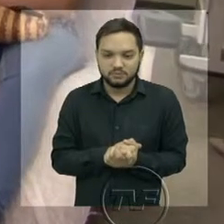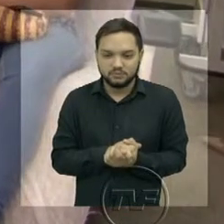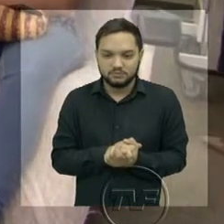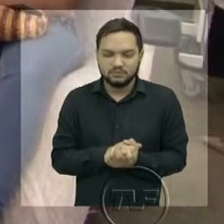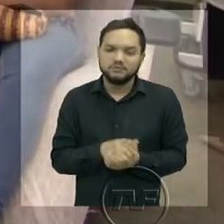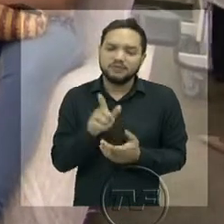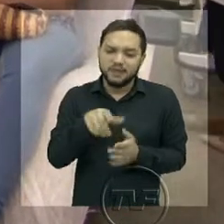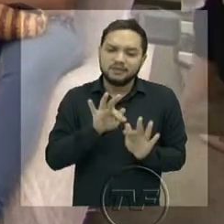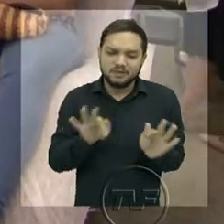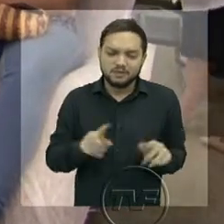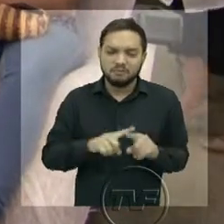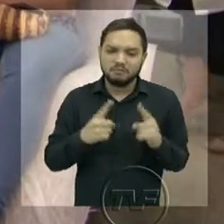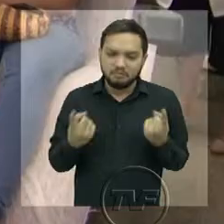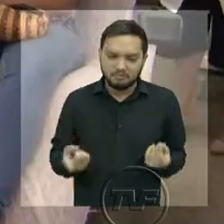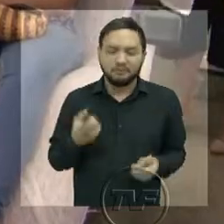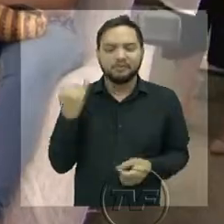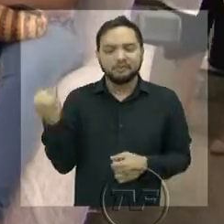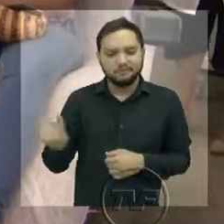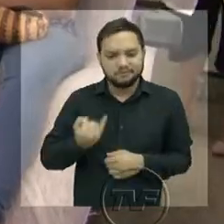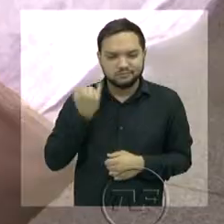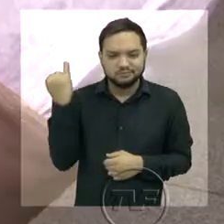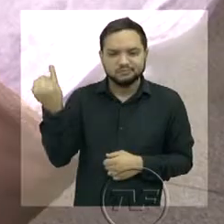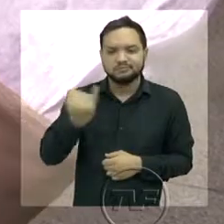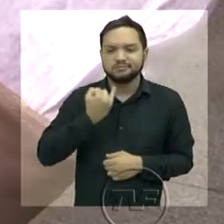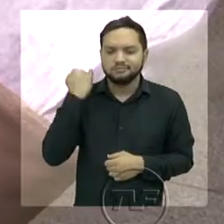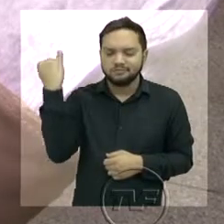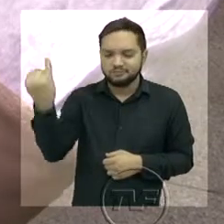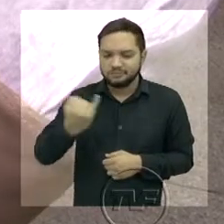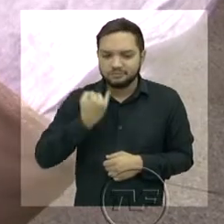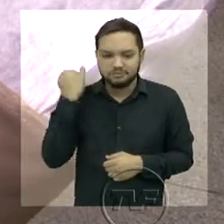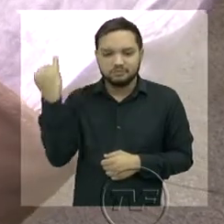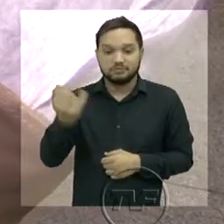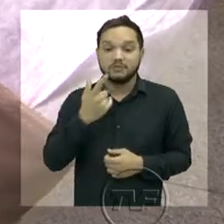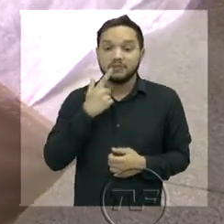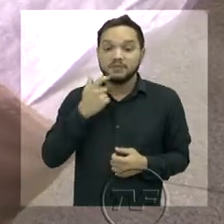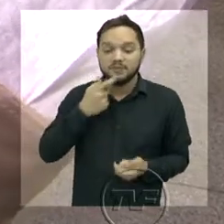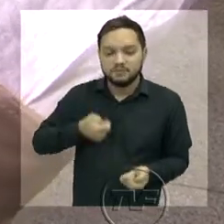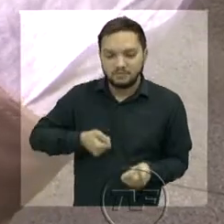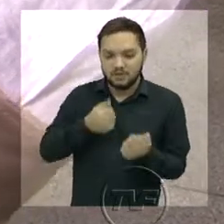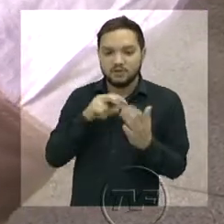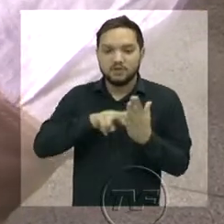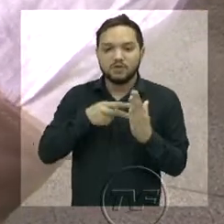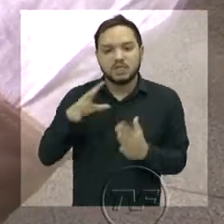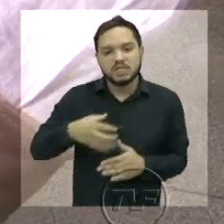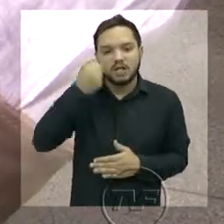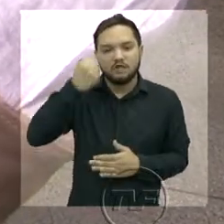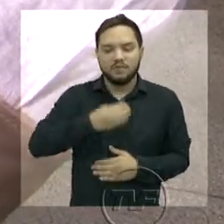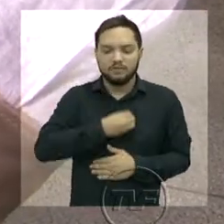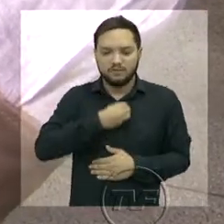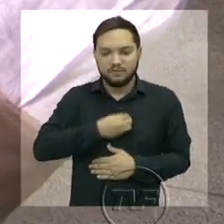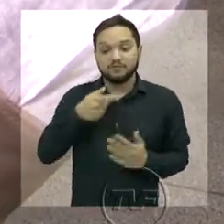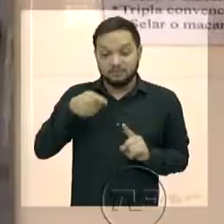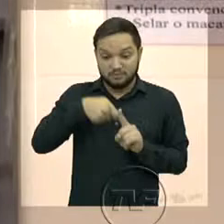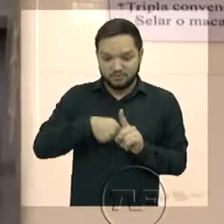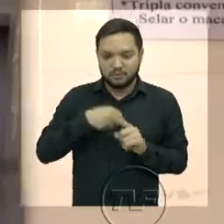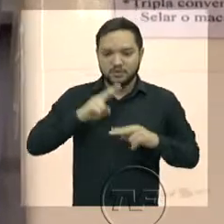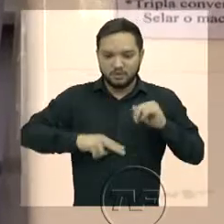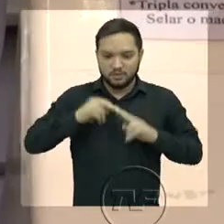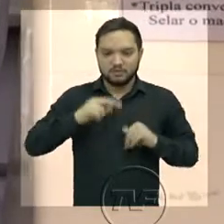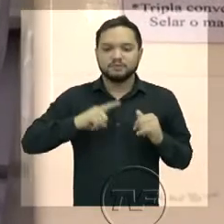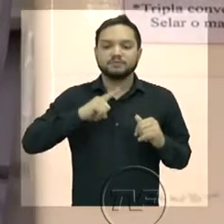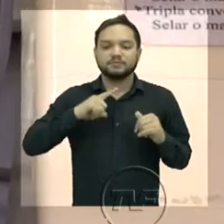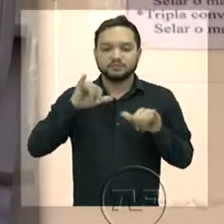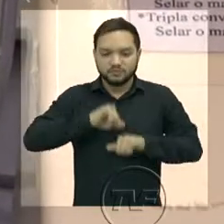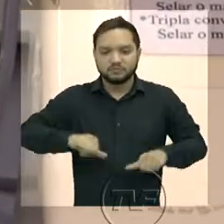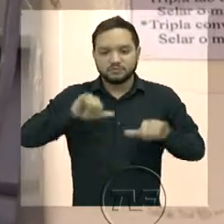gesto simples, mas de uma importância vital. Doar sangue é salvar vidas. E esse mês traz um movimento